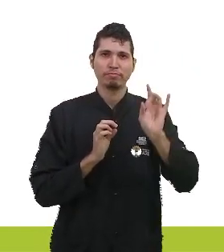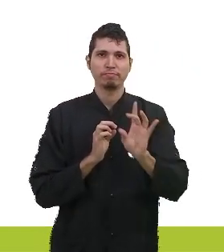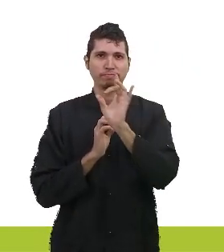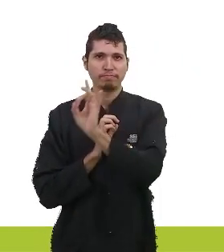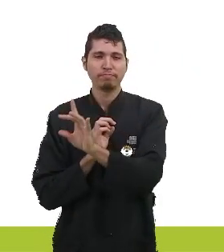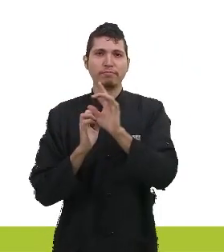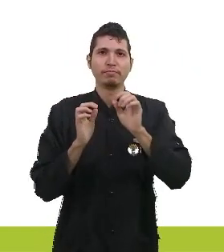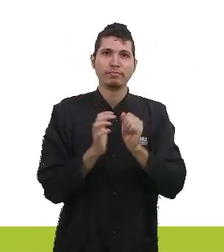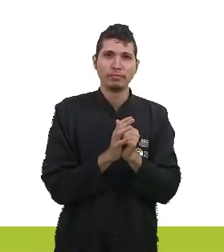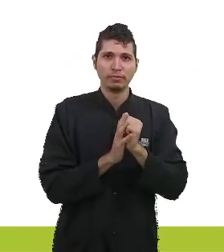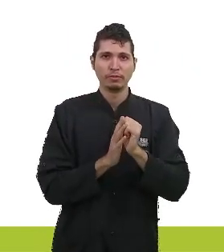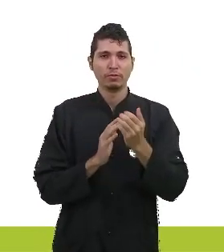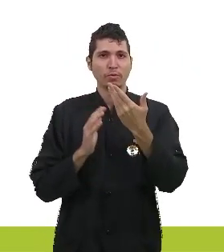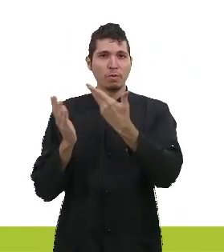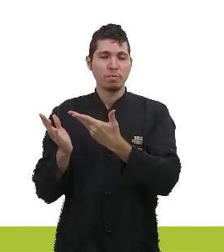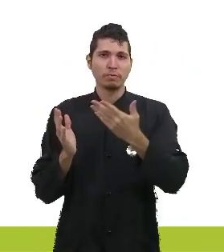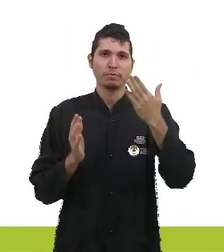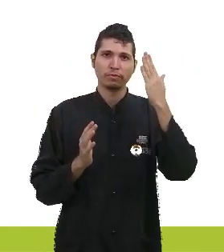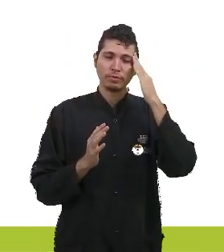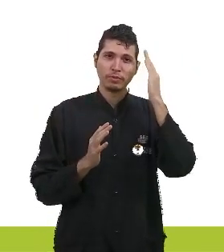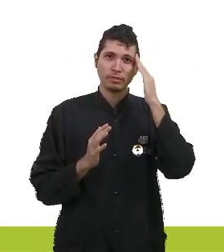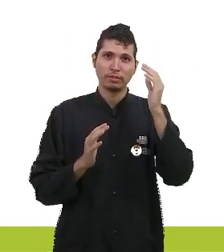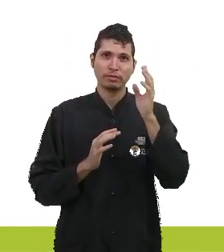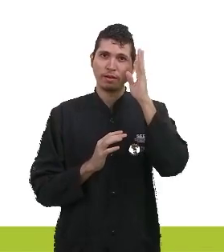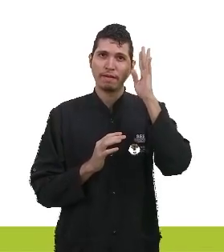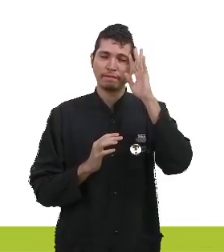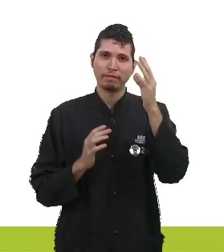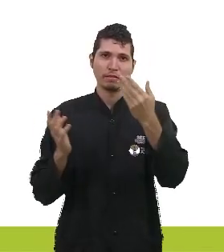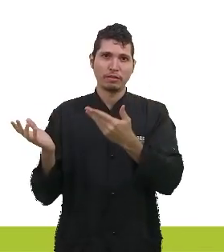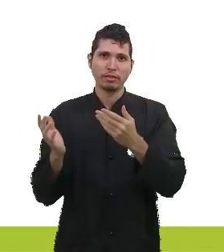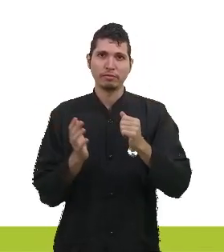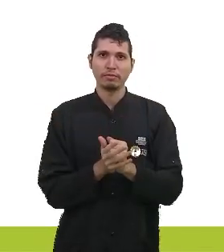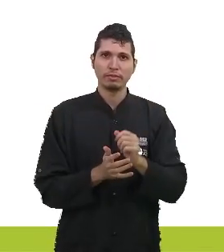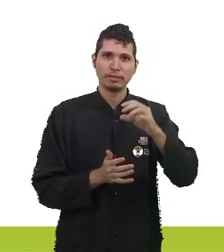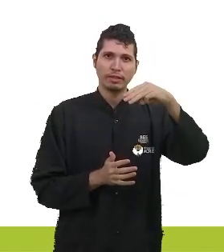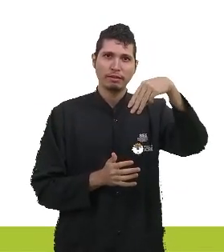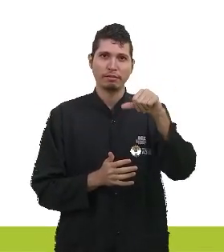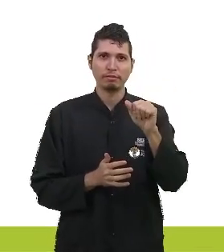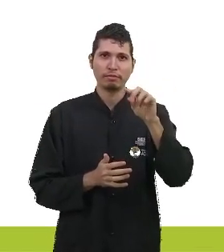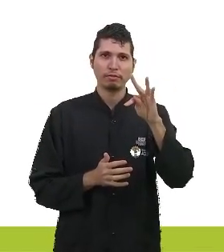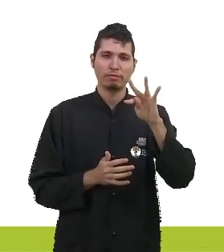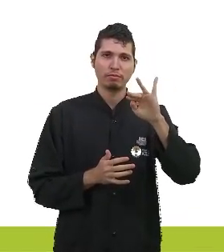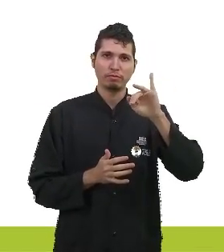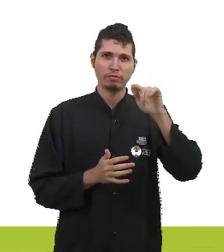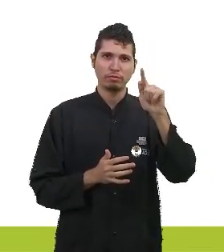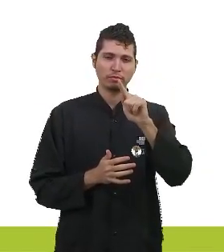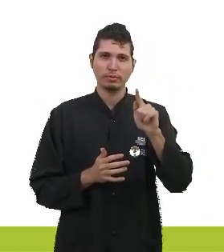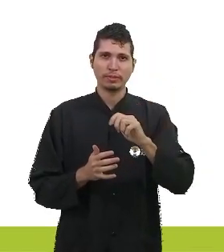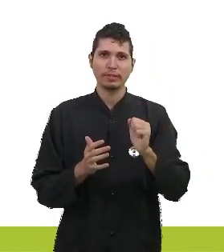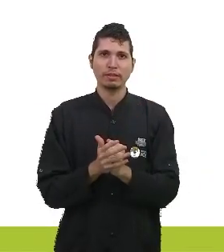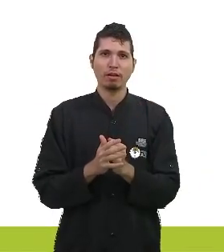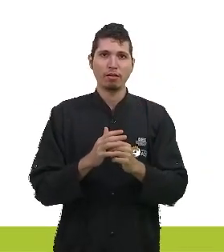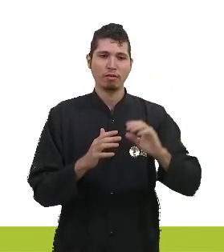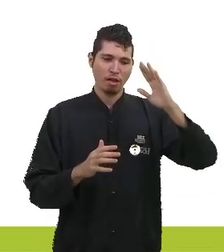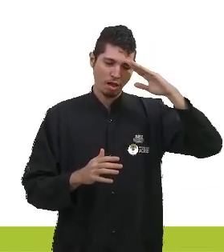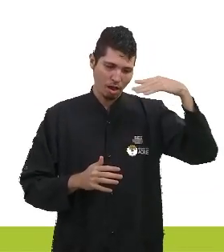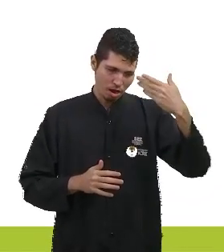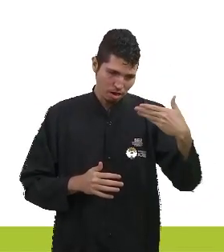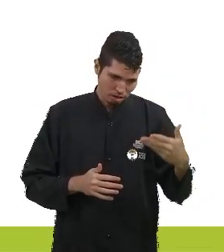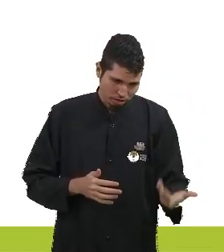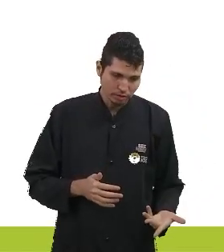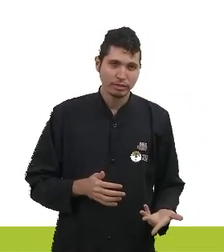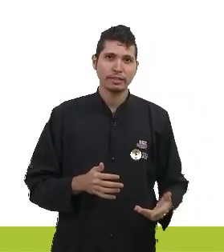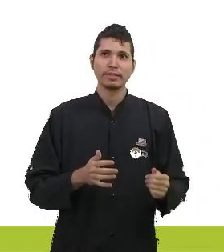dessa ferramenta, vamos aqui a uma explicação rápida. Ó. A matriz Eisenhower recebeu esse nome em homenagem a